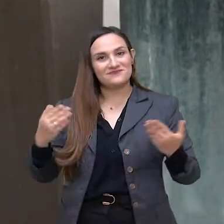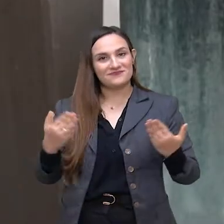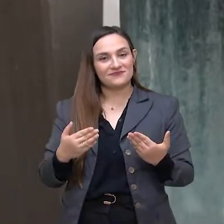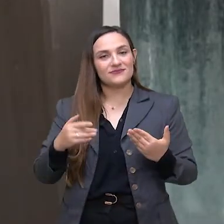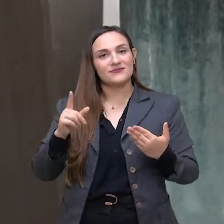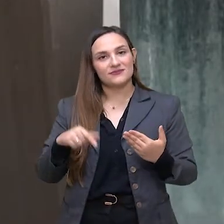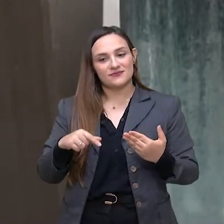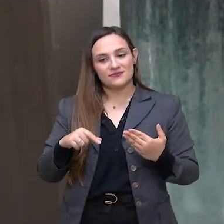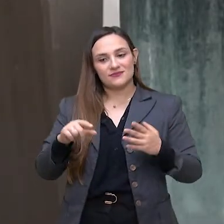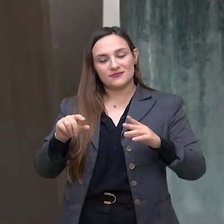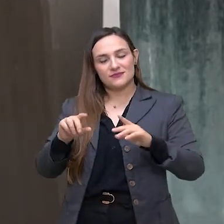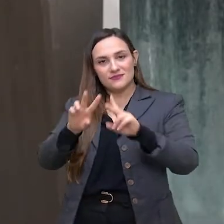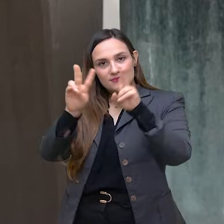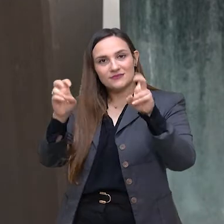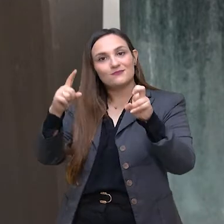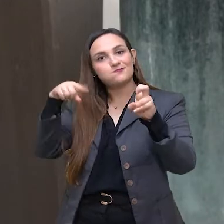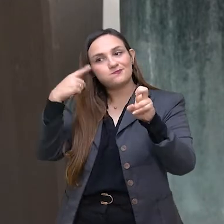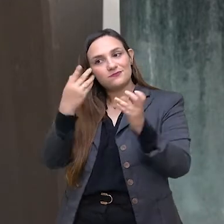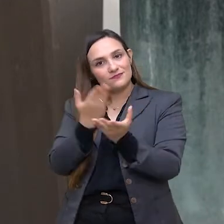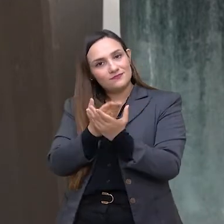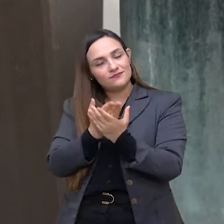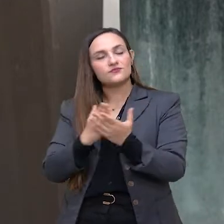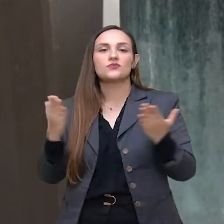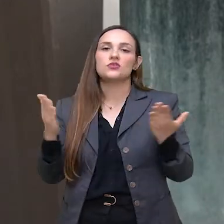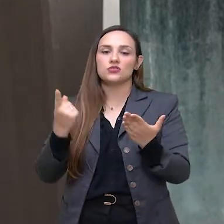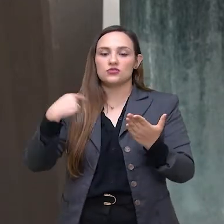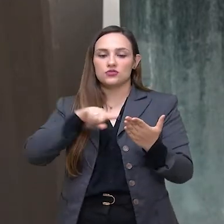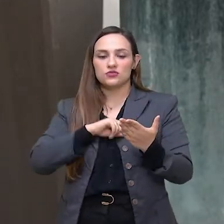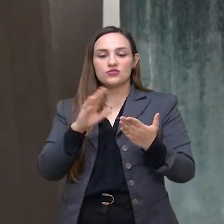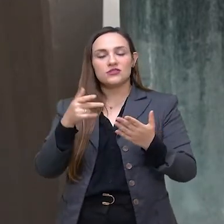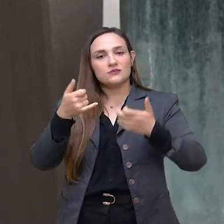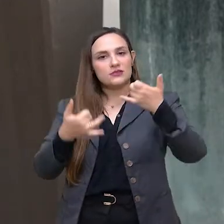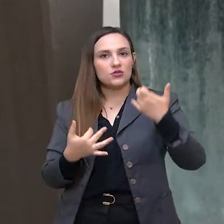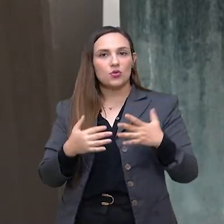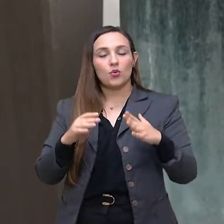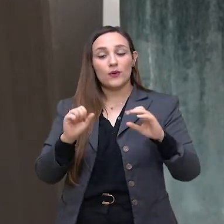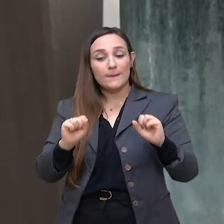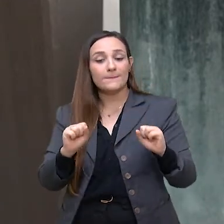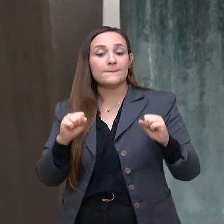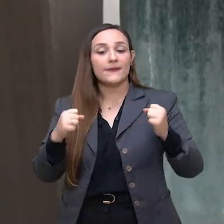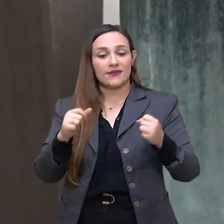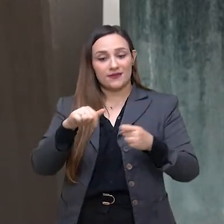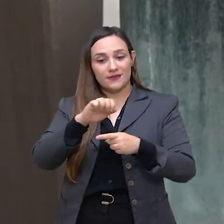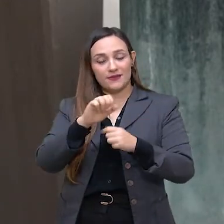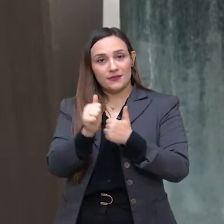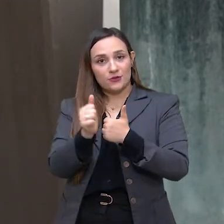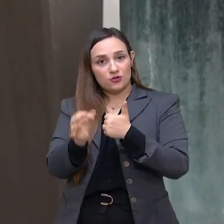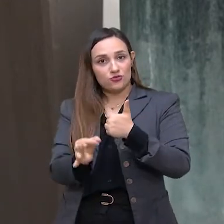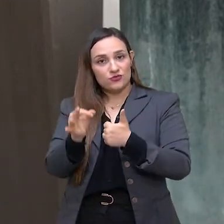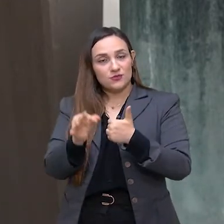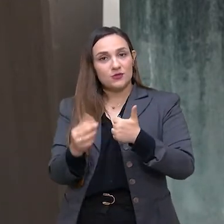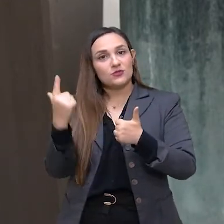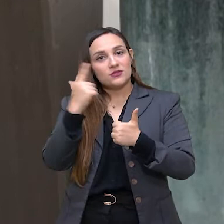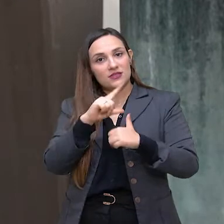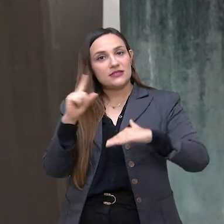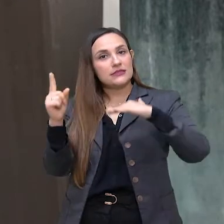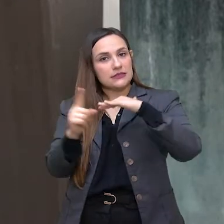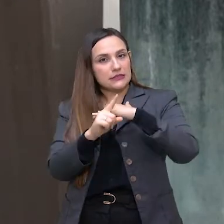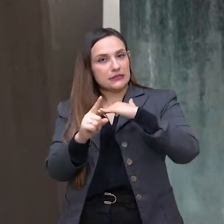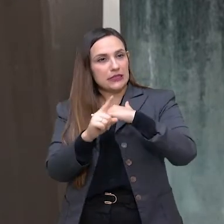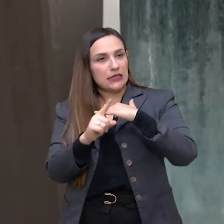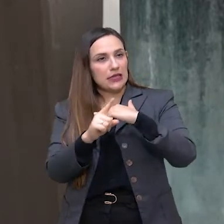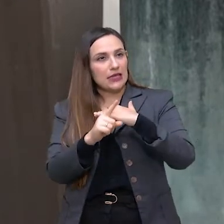Estamos de volta com o mérito da questão e hoje nós falamos sobre o empenho do Tribunal de Justiça de Mato Grosso do Sul para atender